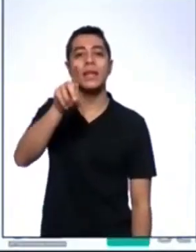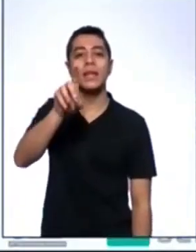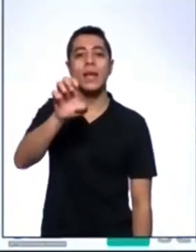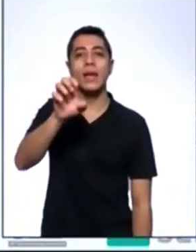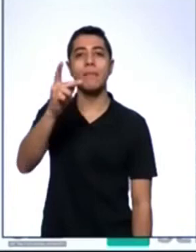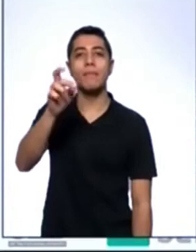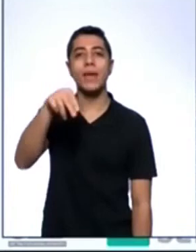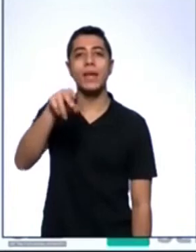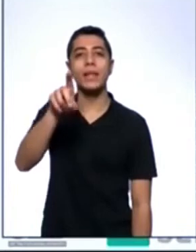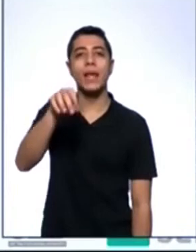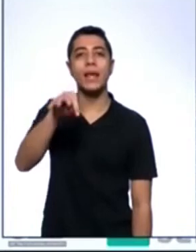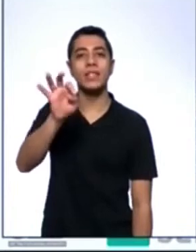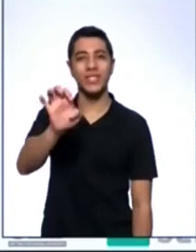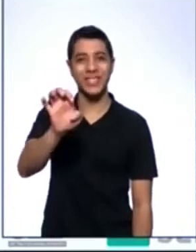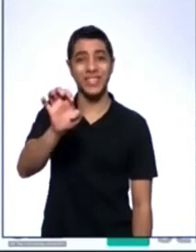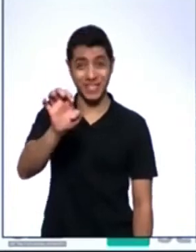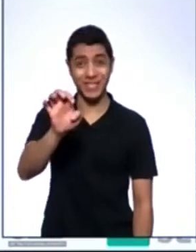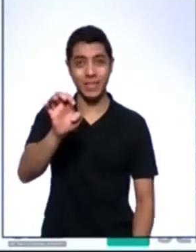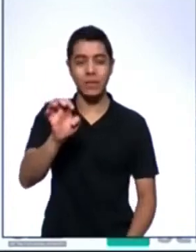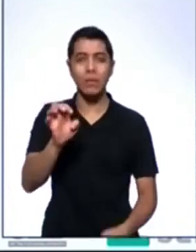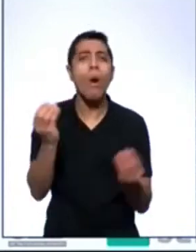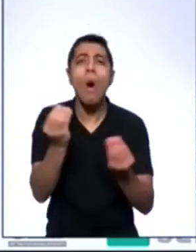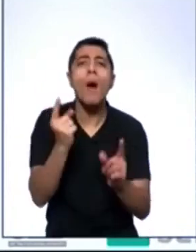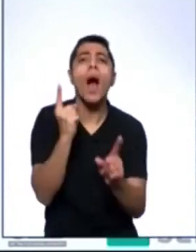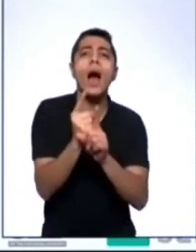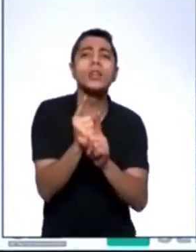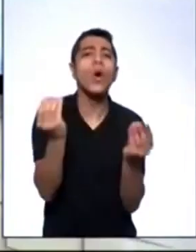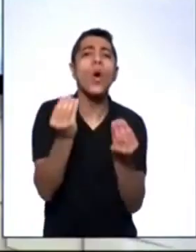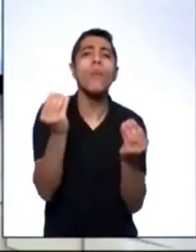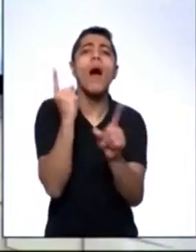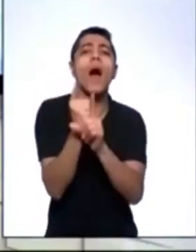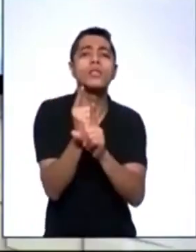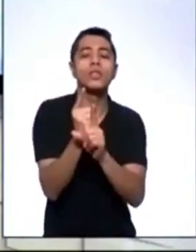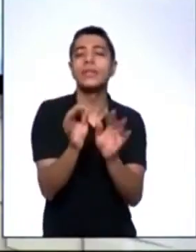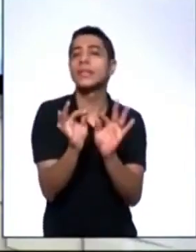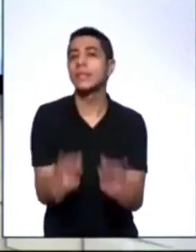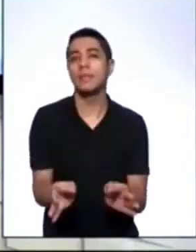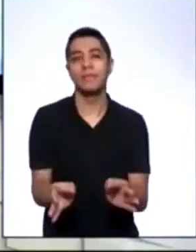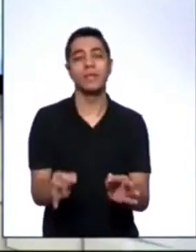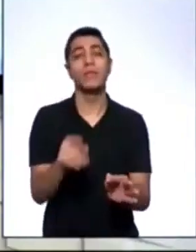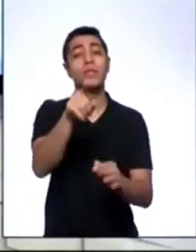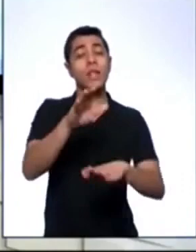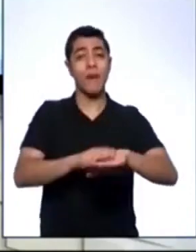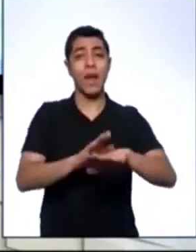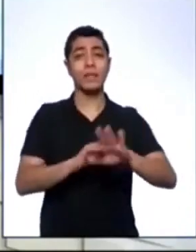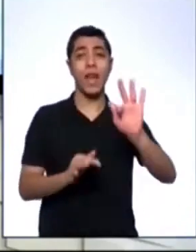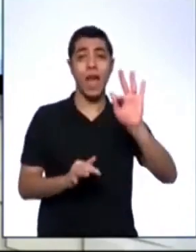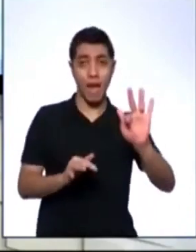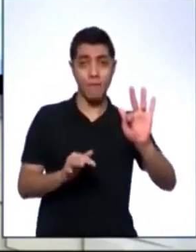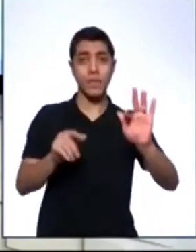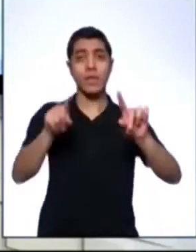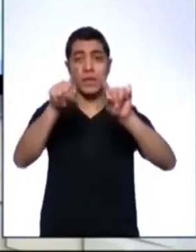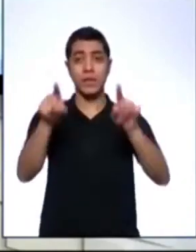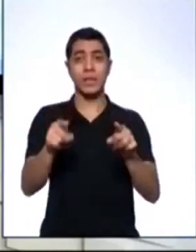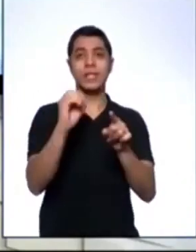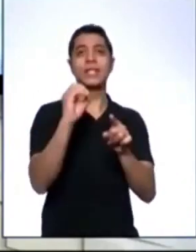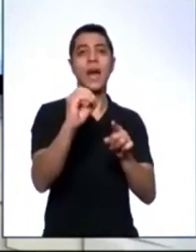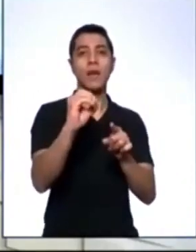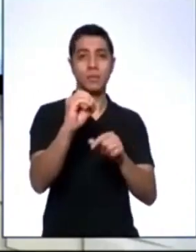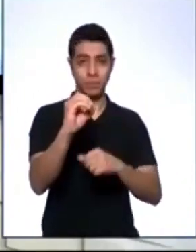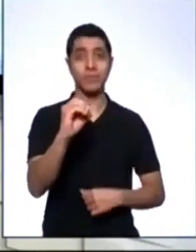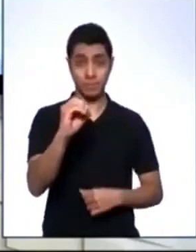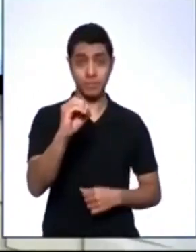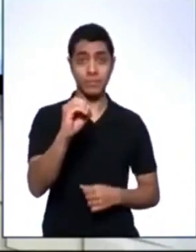você fazer fd0 ouvir olha para mim sempre que você faz